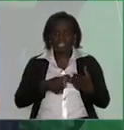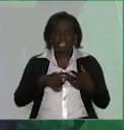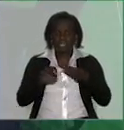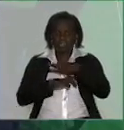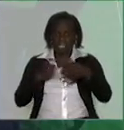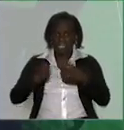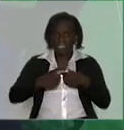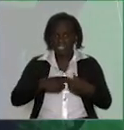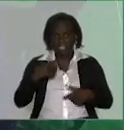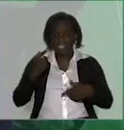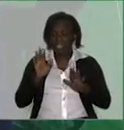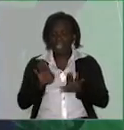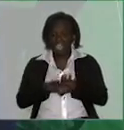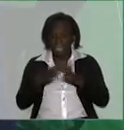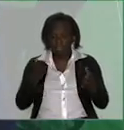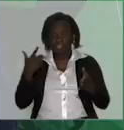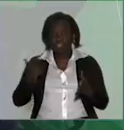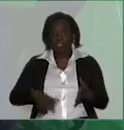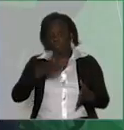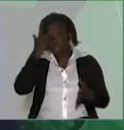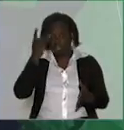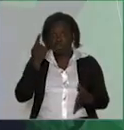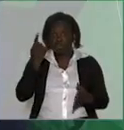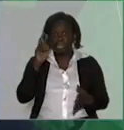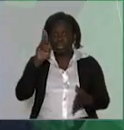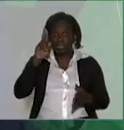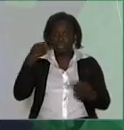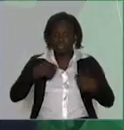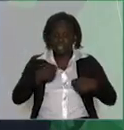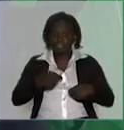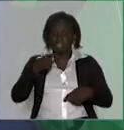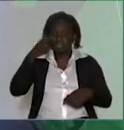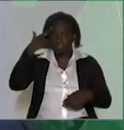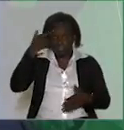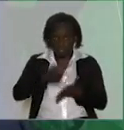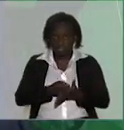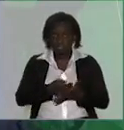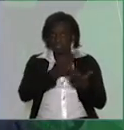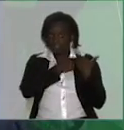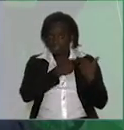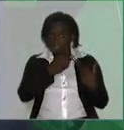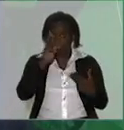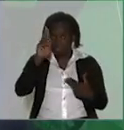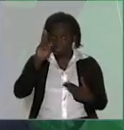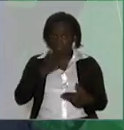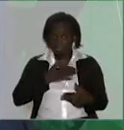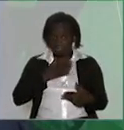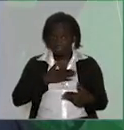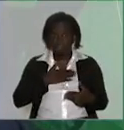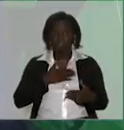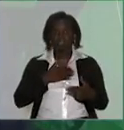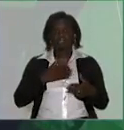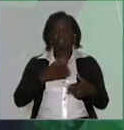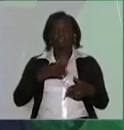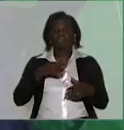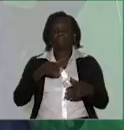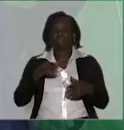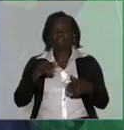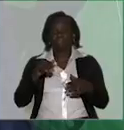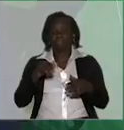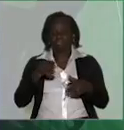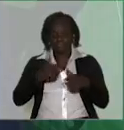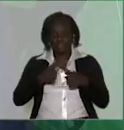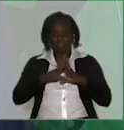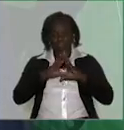o consórcio, é reabrir. Alguém tem que assumir, como a gente está falando aqui nesse programa, alguém tem que assumir isso, chamar para